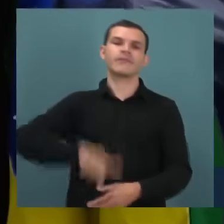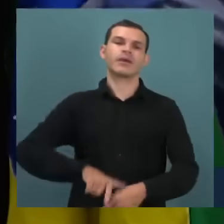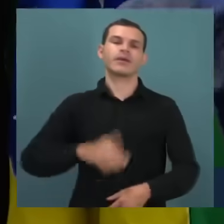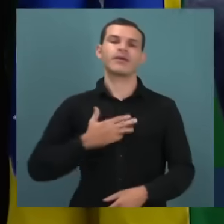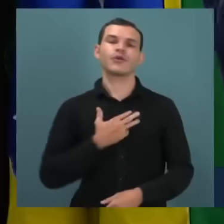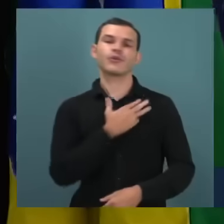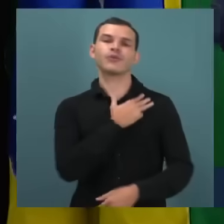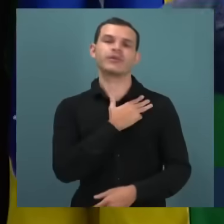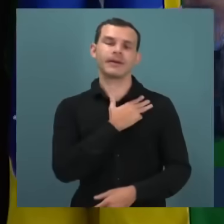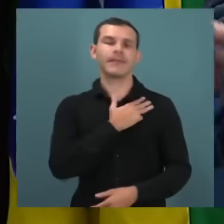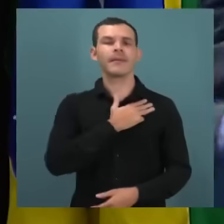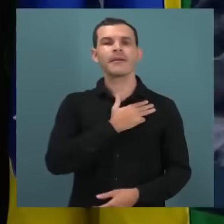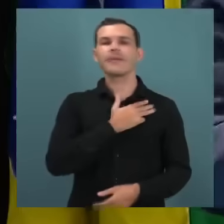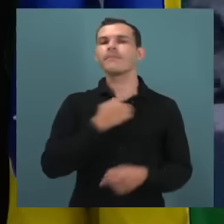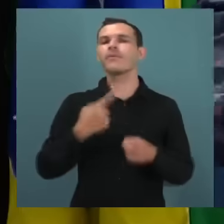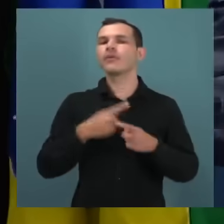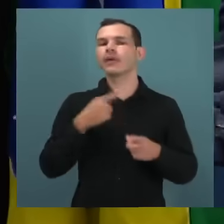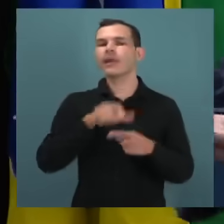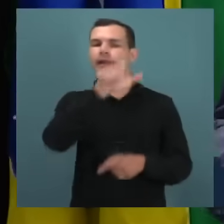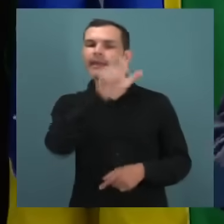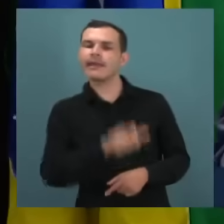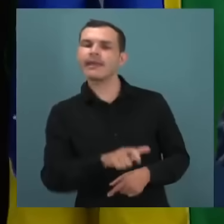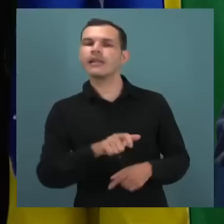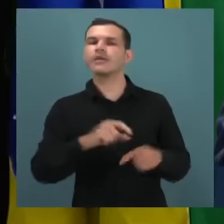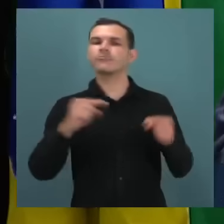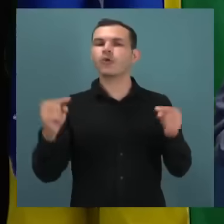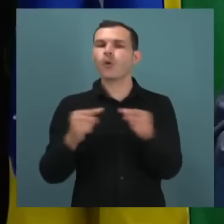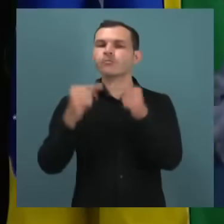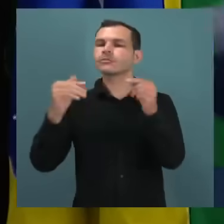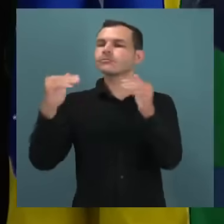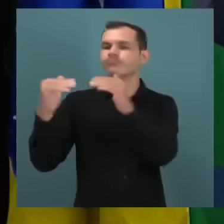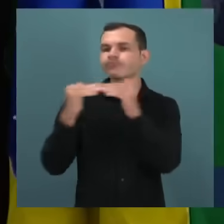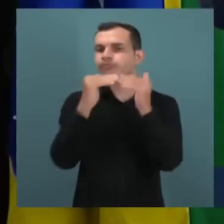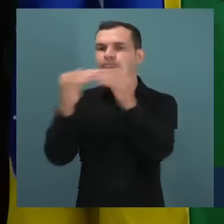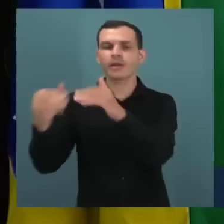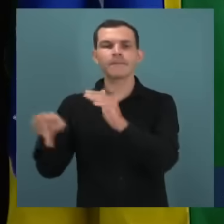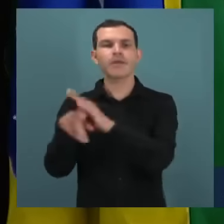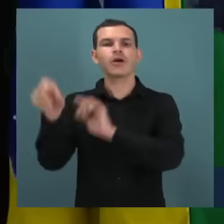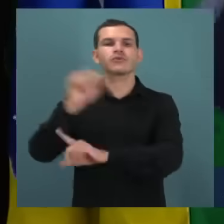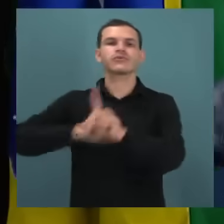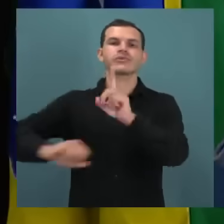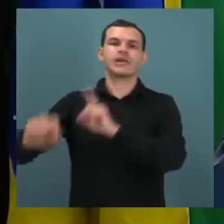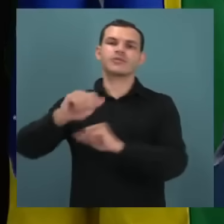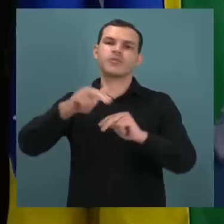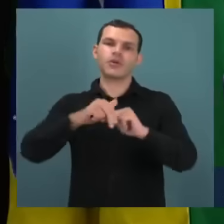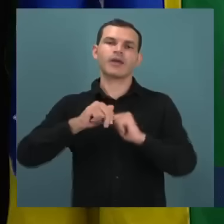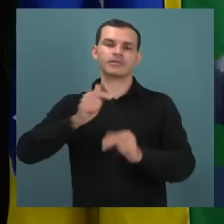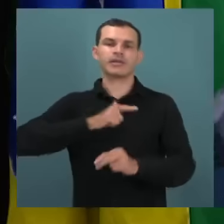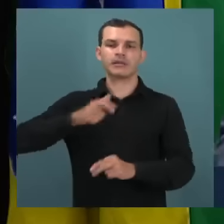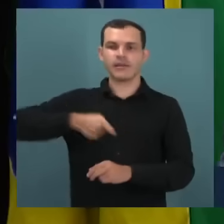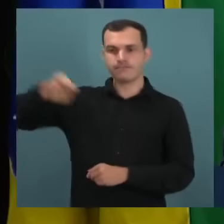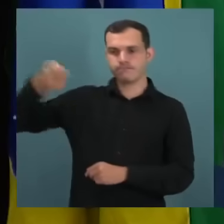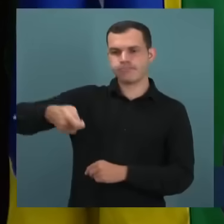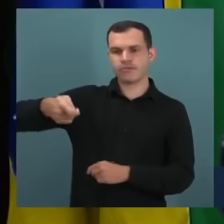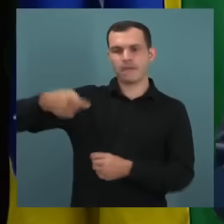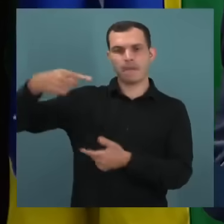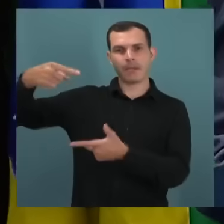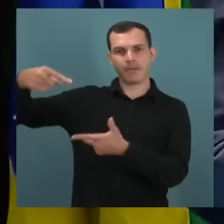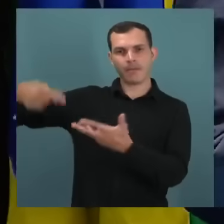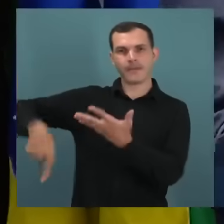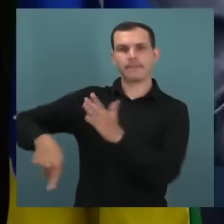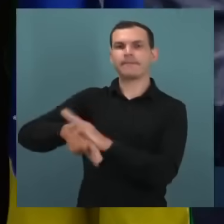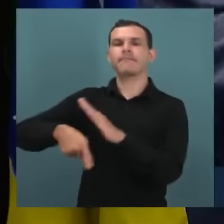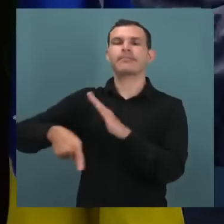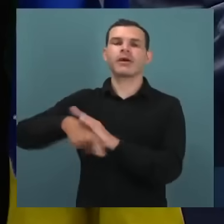ele representava uma espécie de consenso da sociedade contra os arreganhos autoritários do então presidente Jair